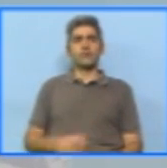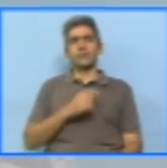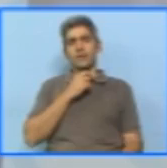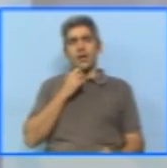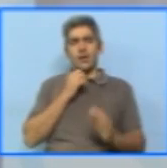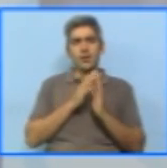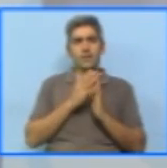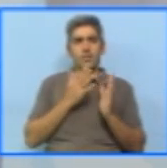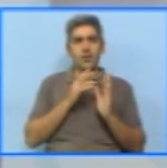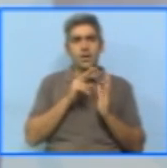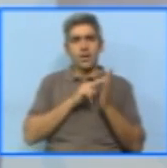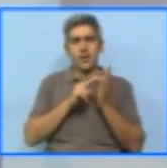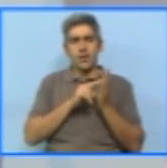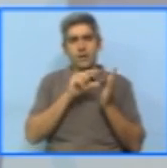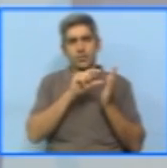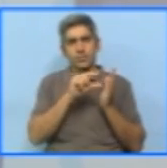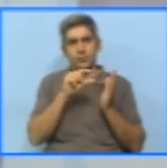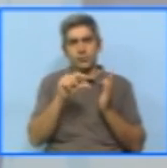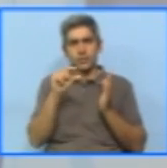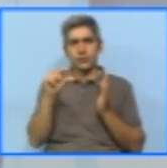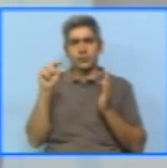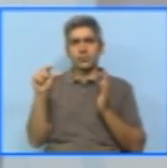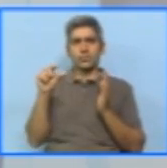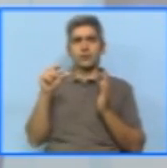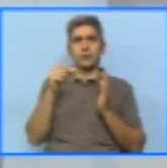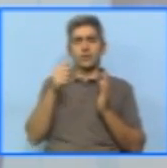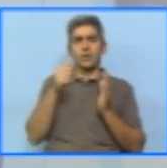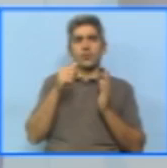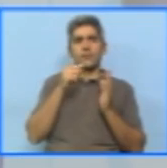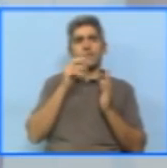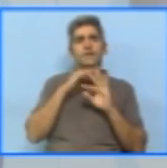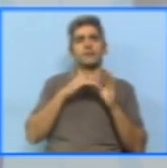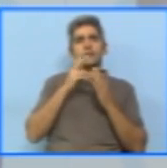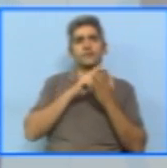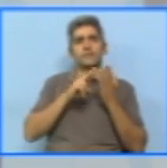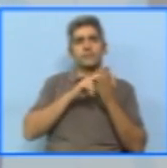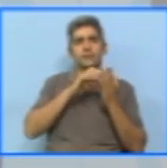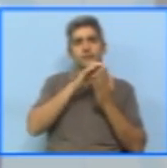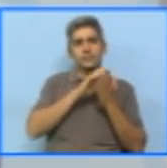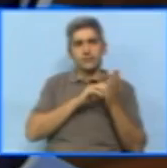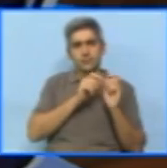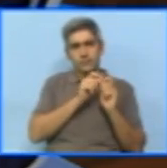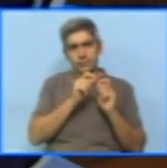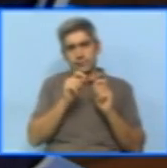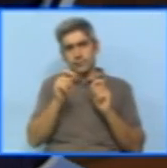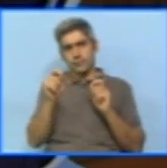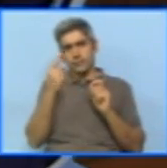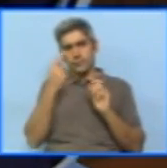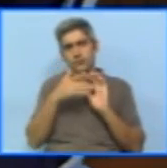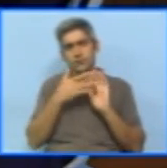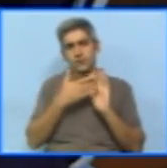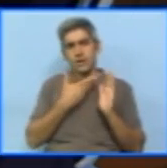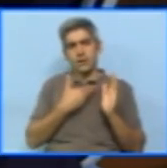lemos excertos da Bíblia e é muito bom, é extraordinário fazermos uma leitura completa, por exemplo, de um livro do